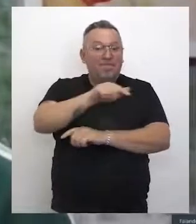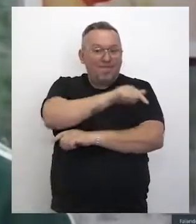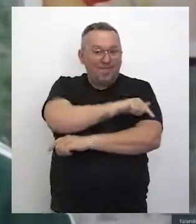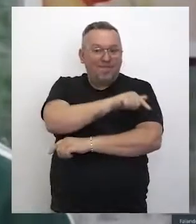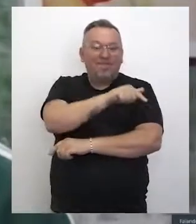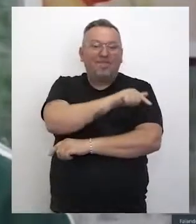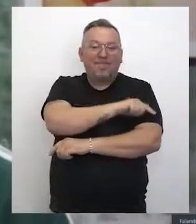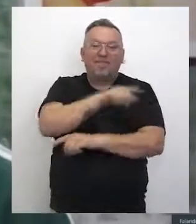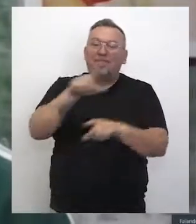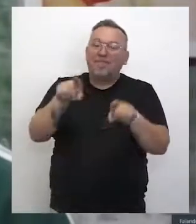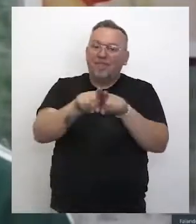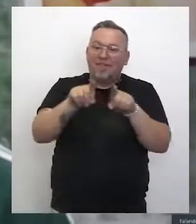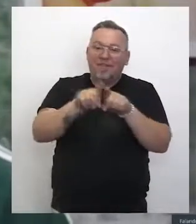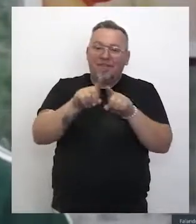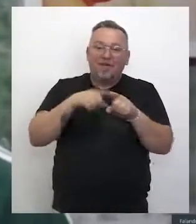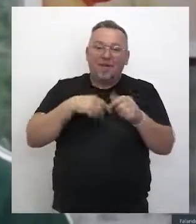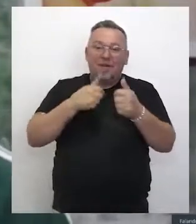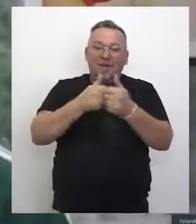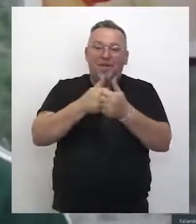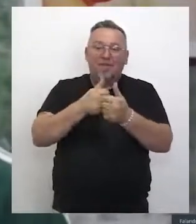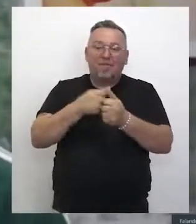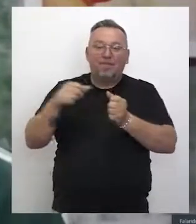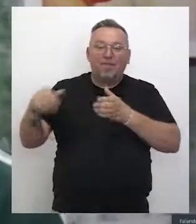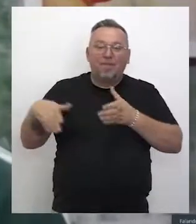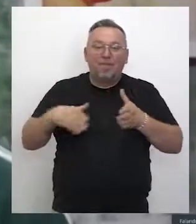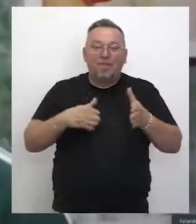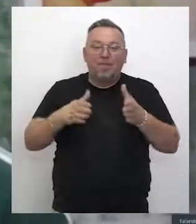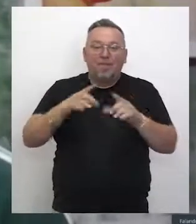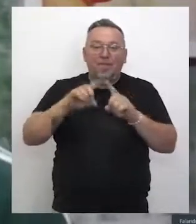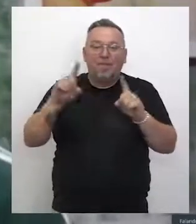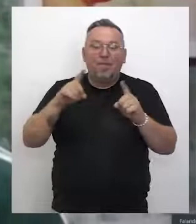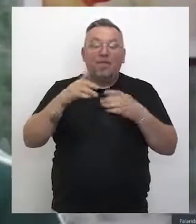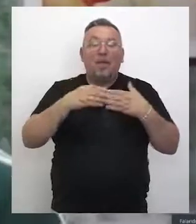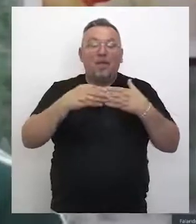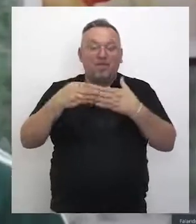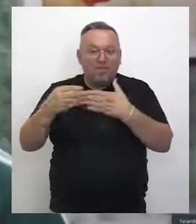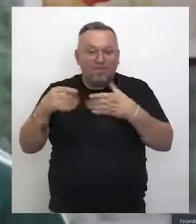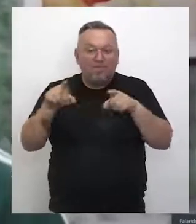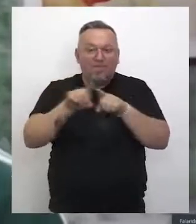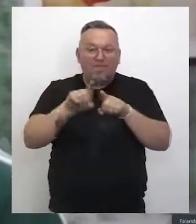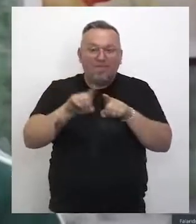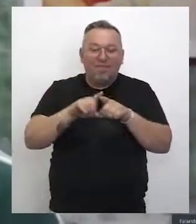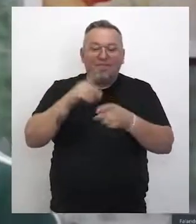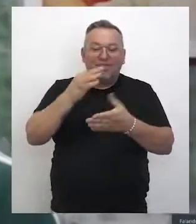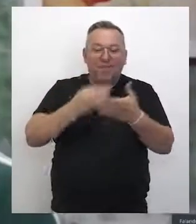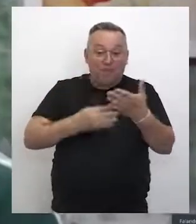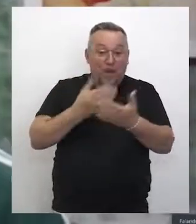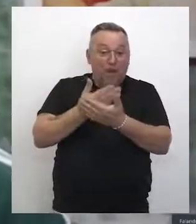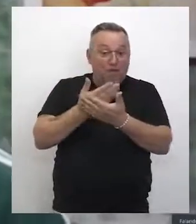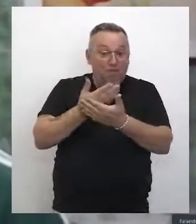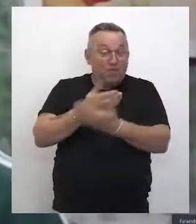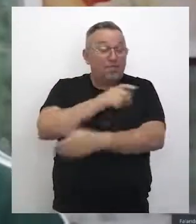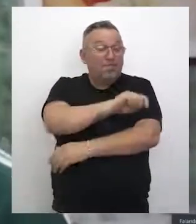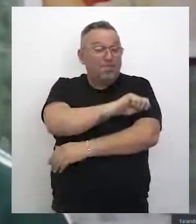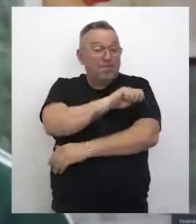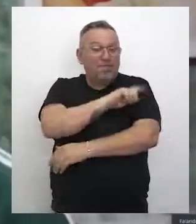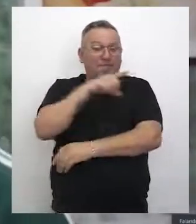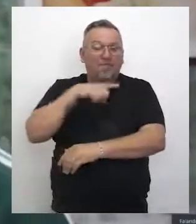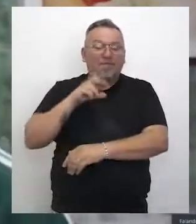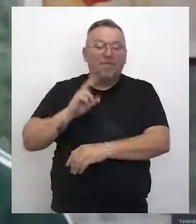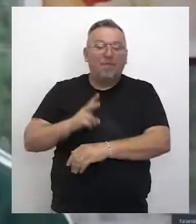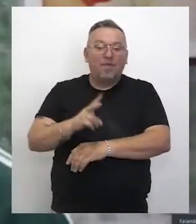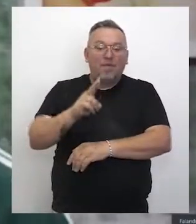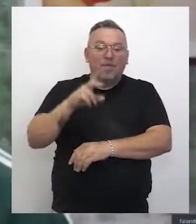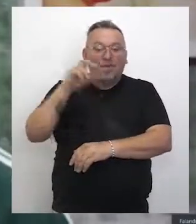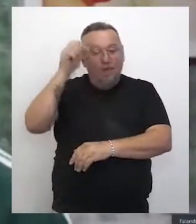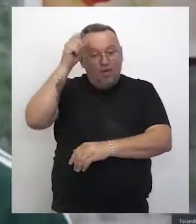ano também seguiram aí um caminho, uma direção. Os estudantes estão respondendo que eles mantêm